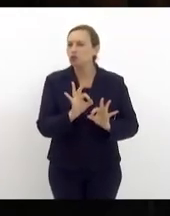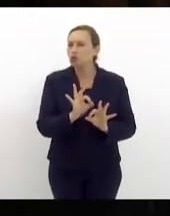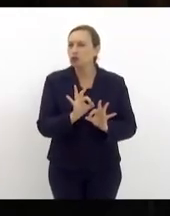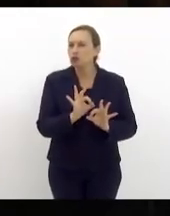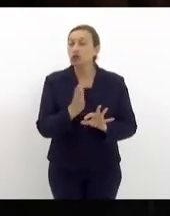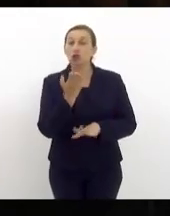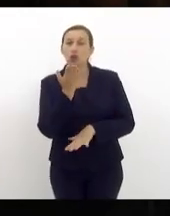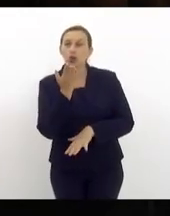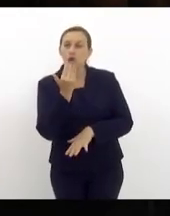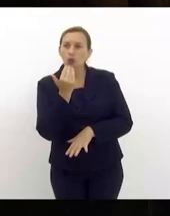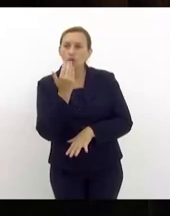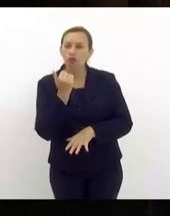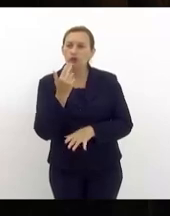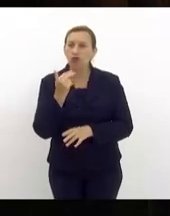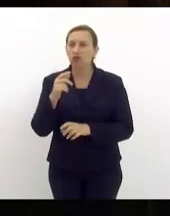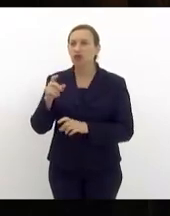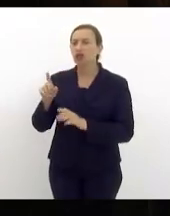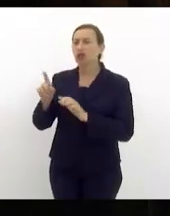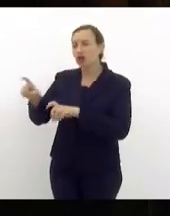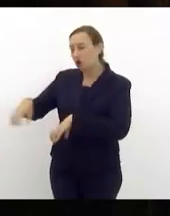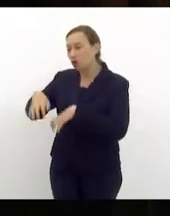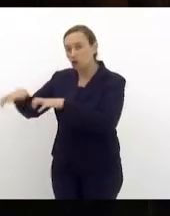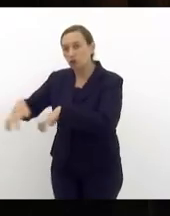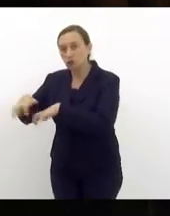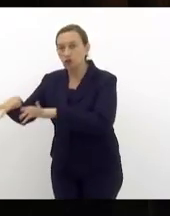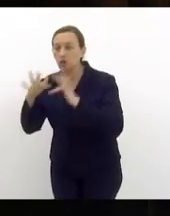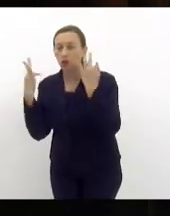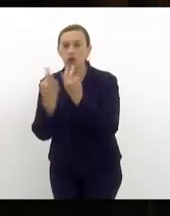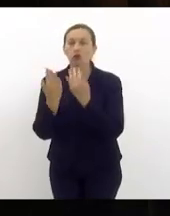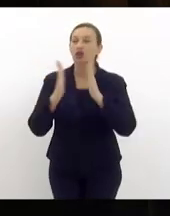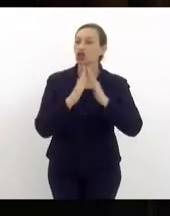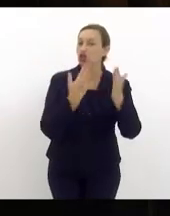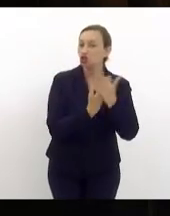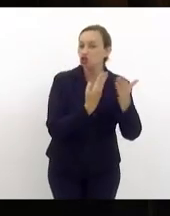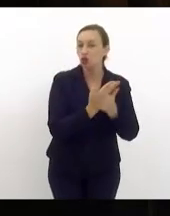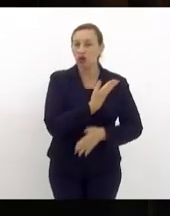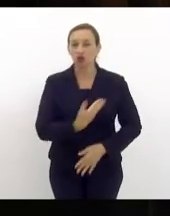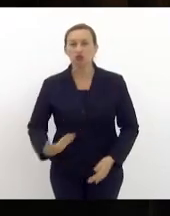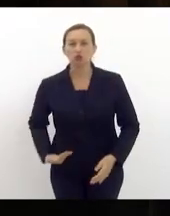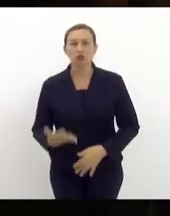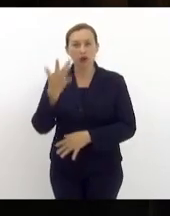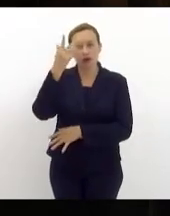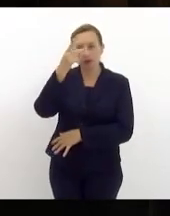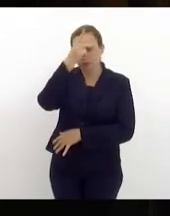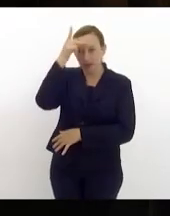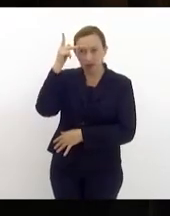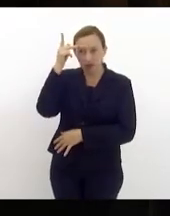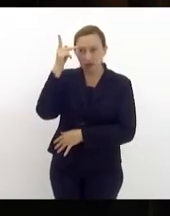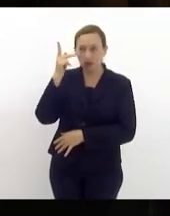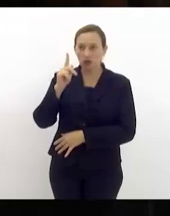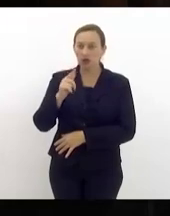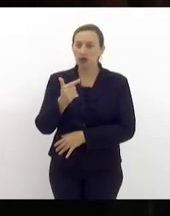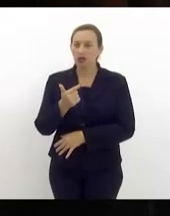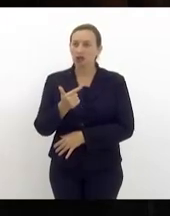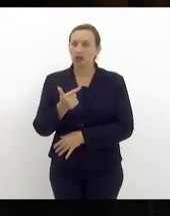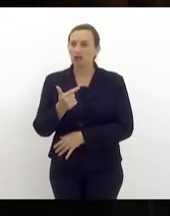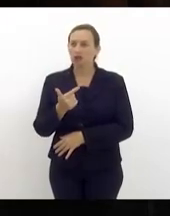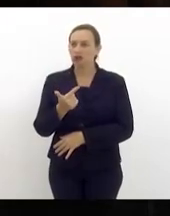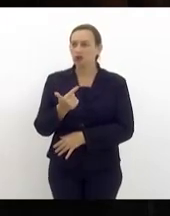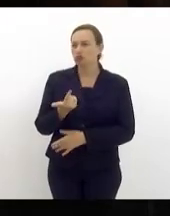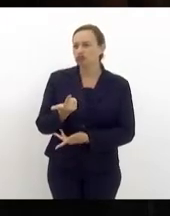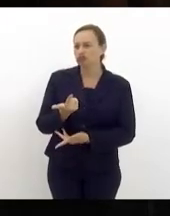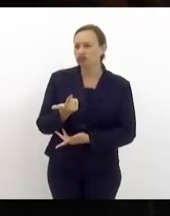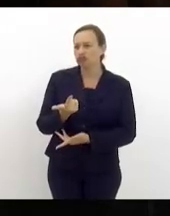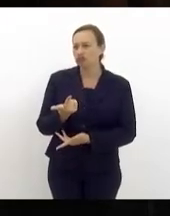de alimentos e da agricultura familiar para escolas públicas e pessoas em insegurança alimentar.